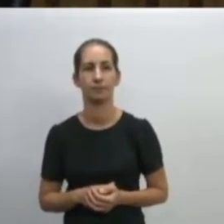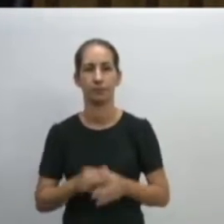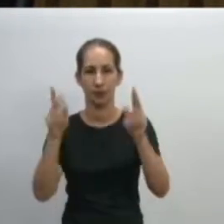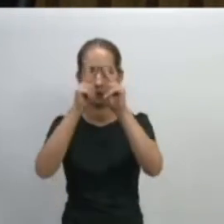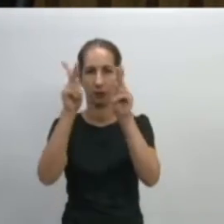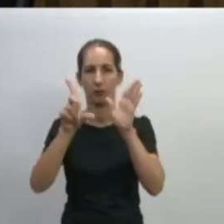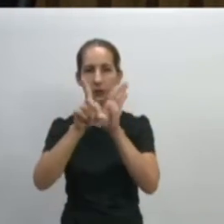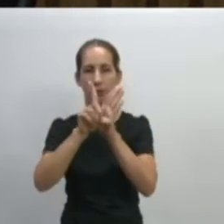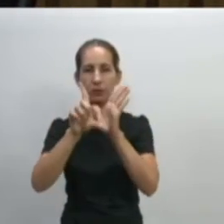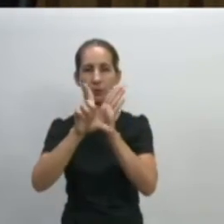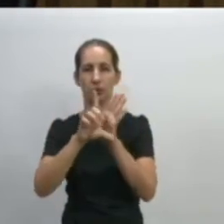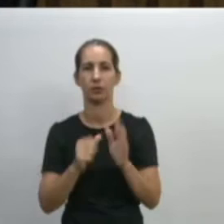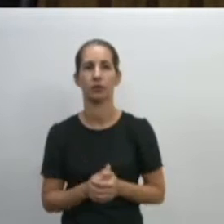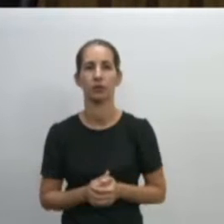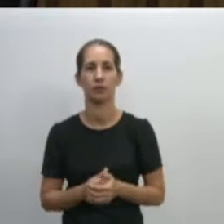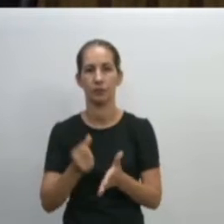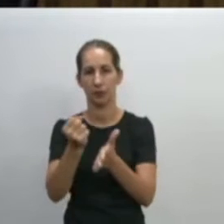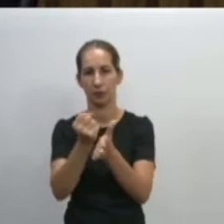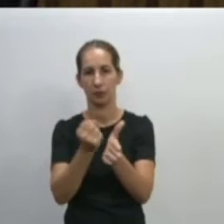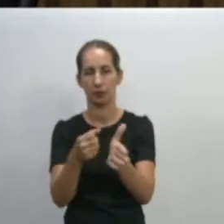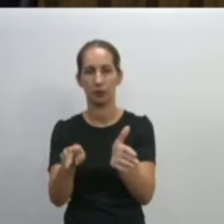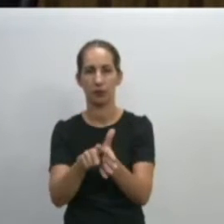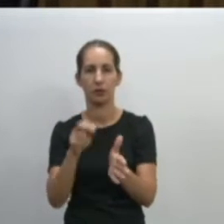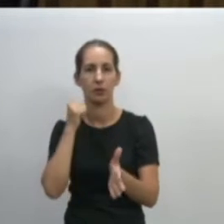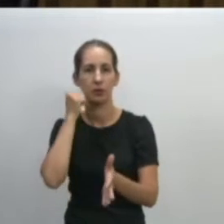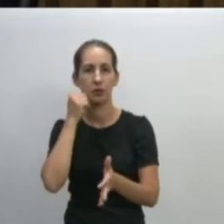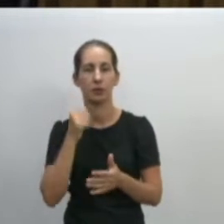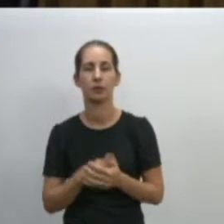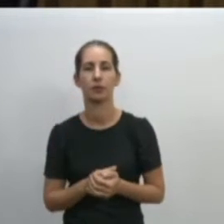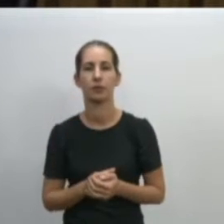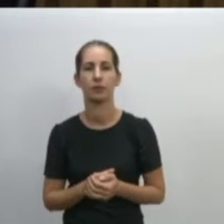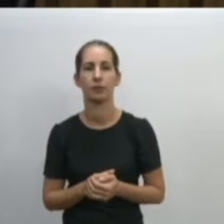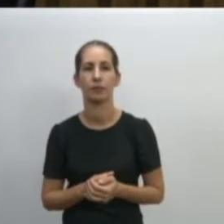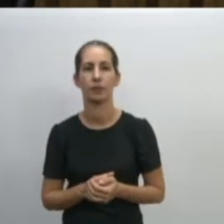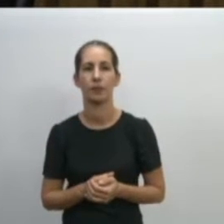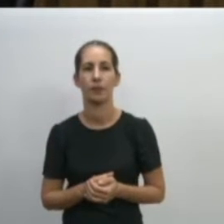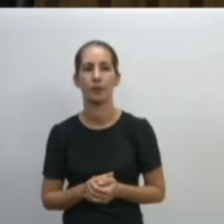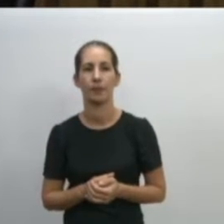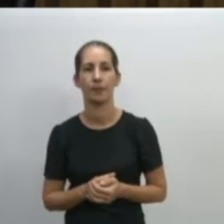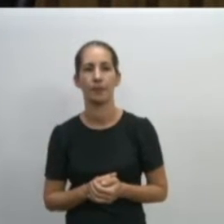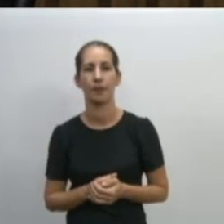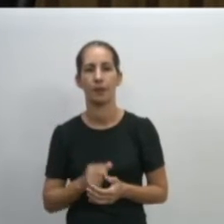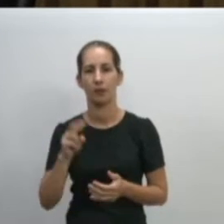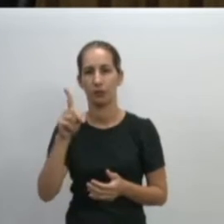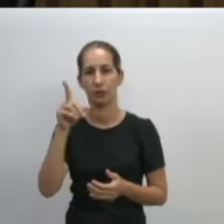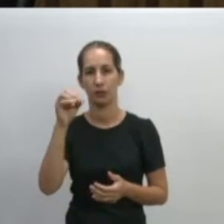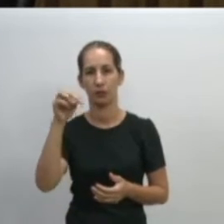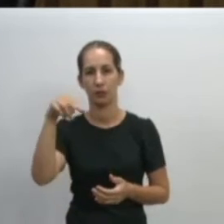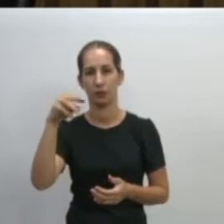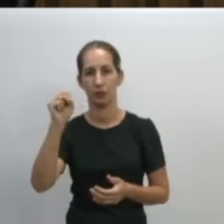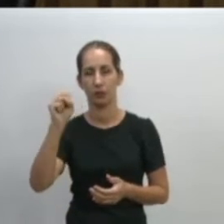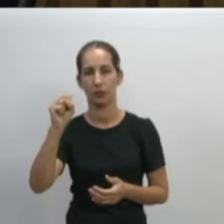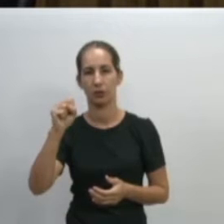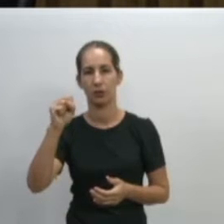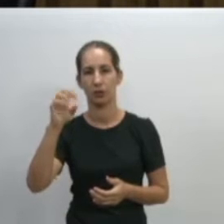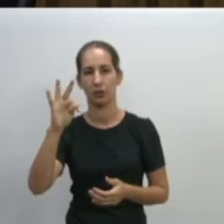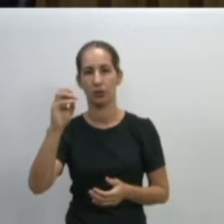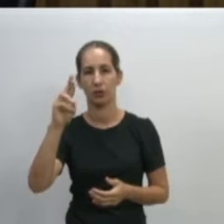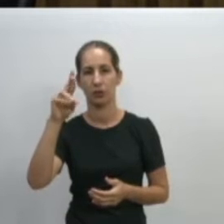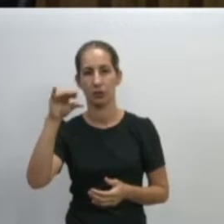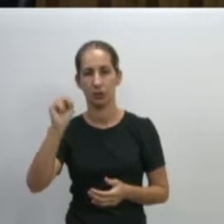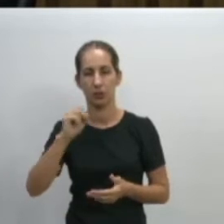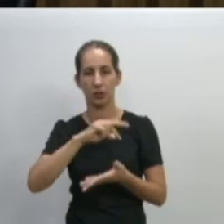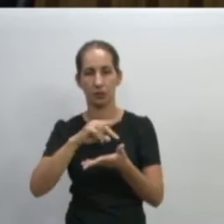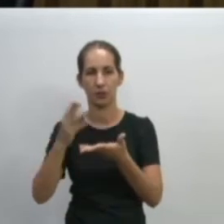Projeto de decreto legislativo que concede título honorífico de cidadão natalense a Valdones José Torres de Medeiros